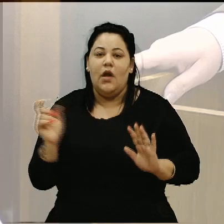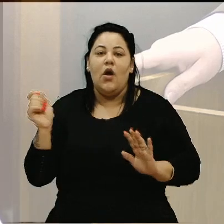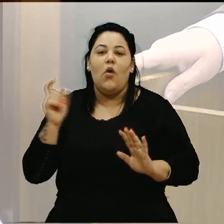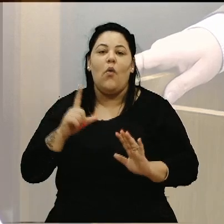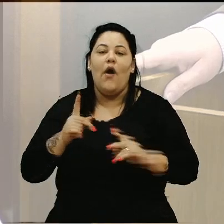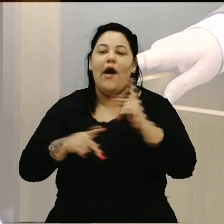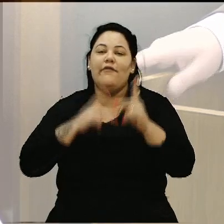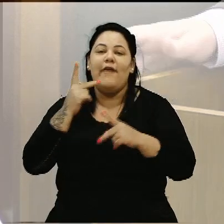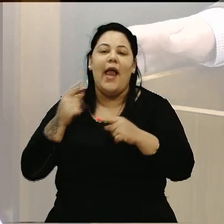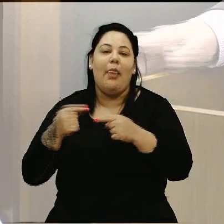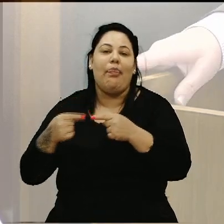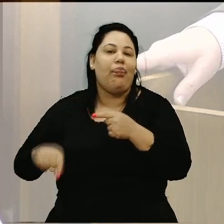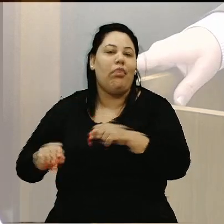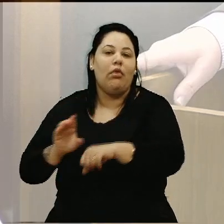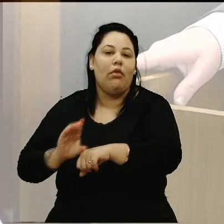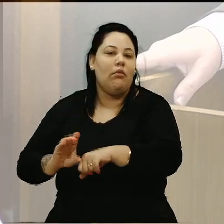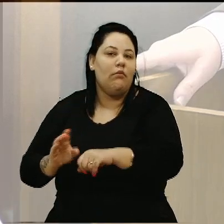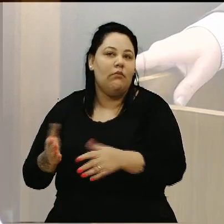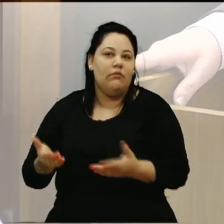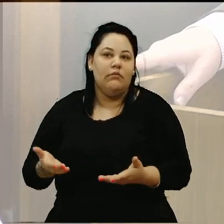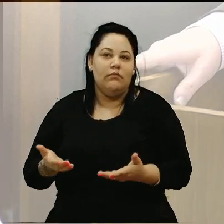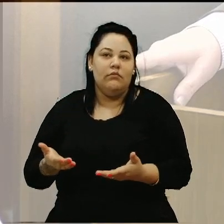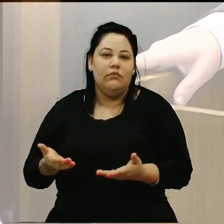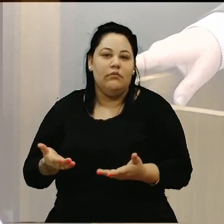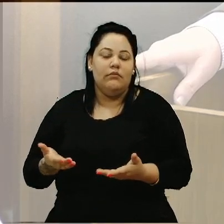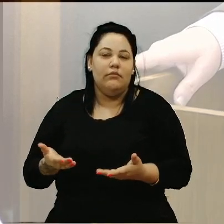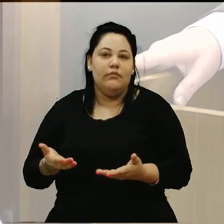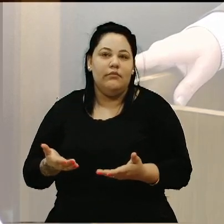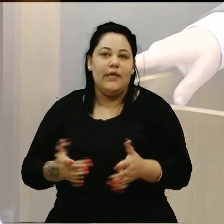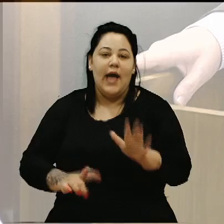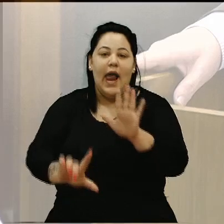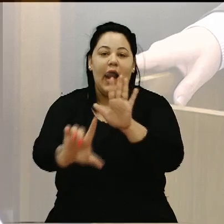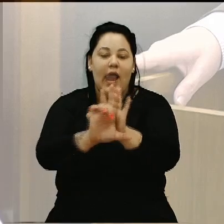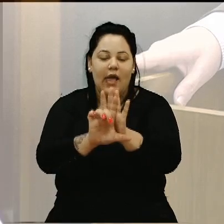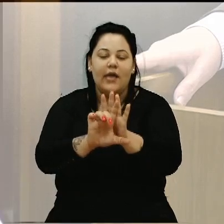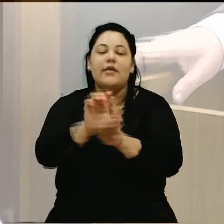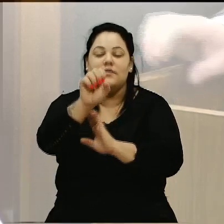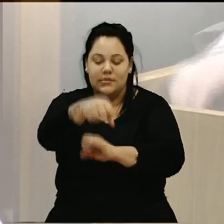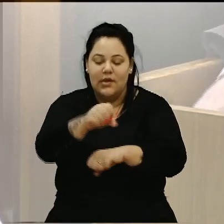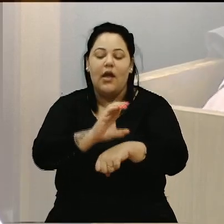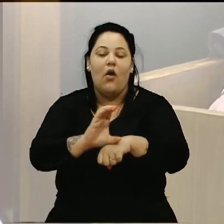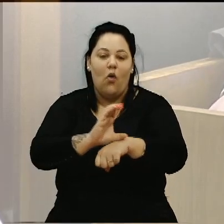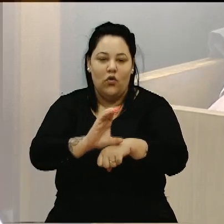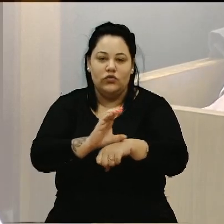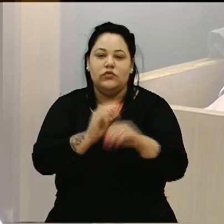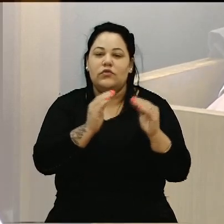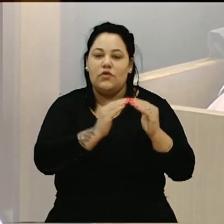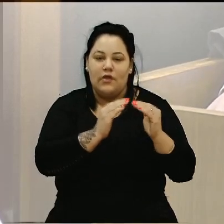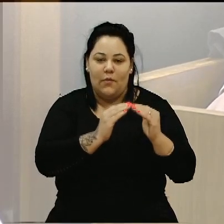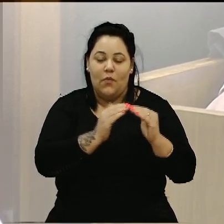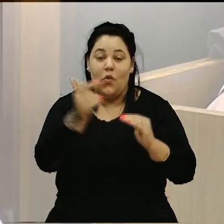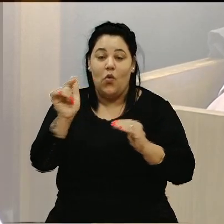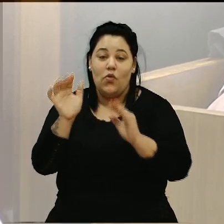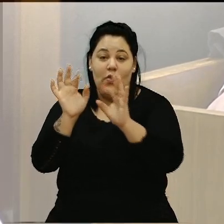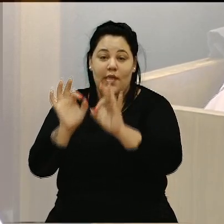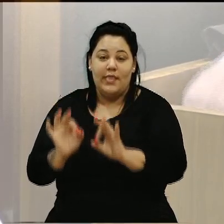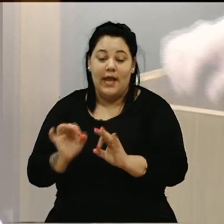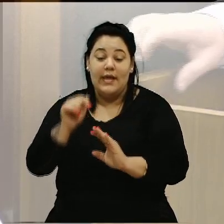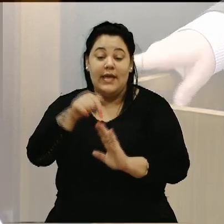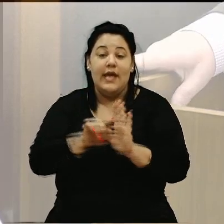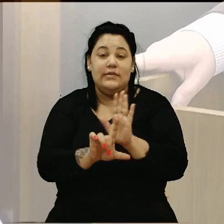inconstitucionalidade? Não veio. A lei é constitucional. Outro detalhe é que essa